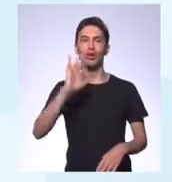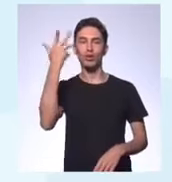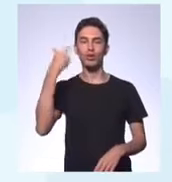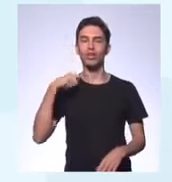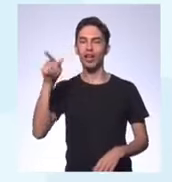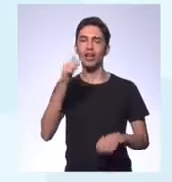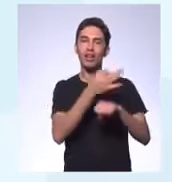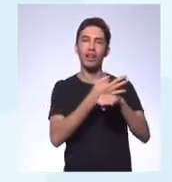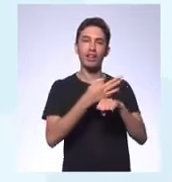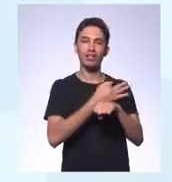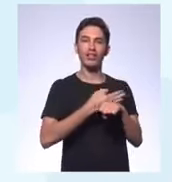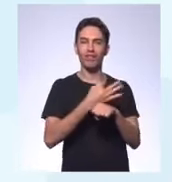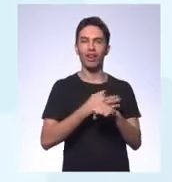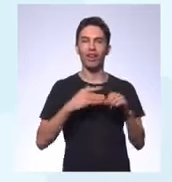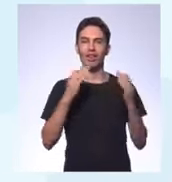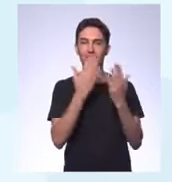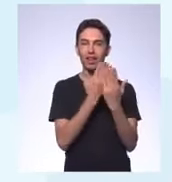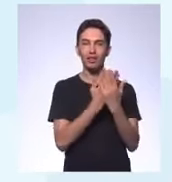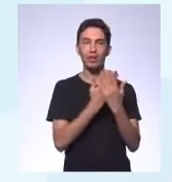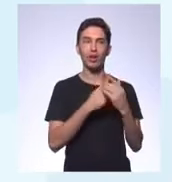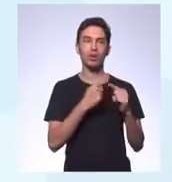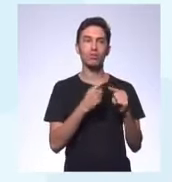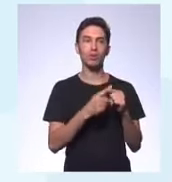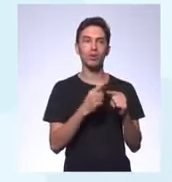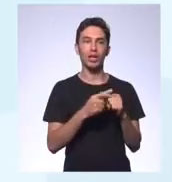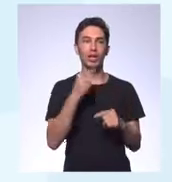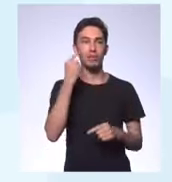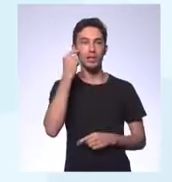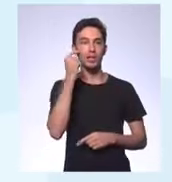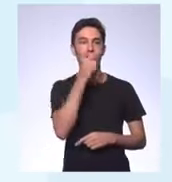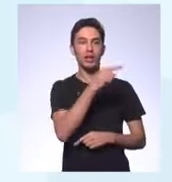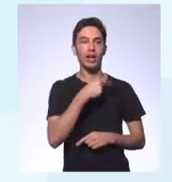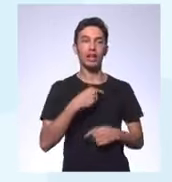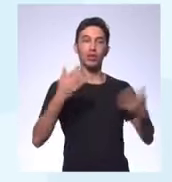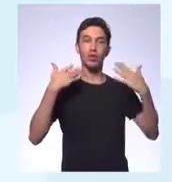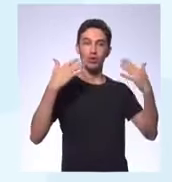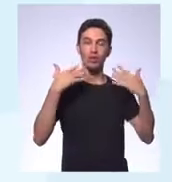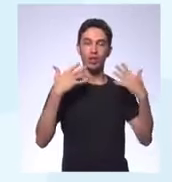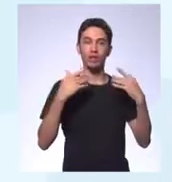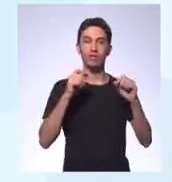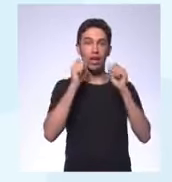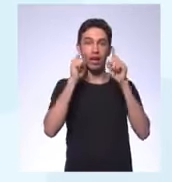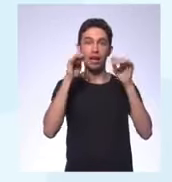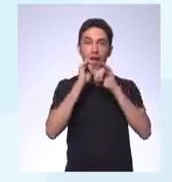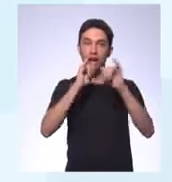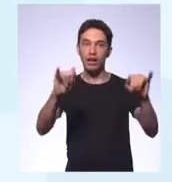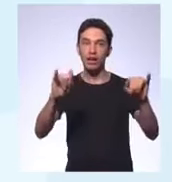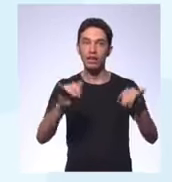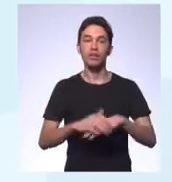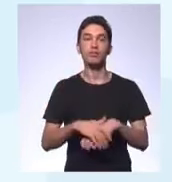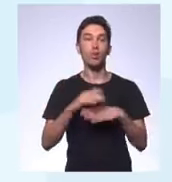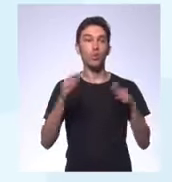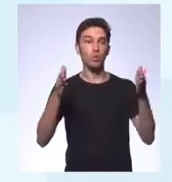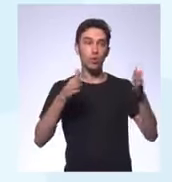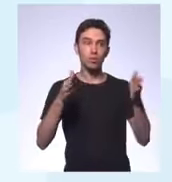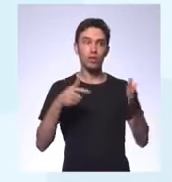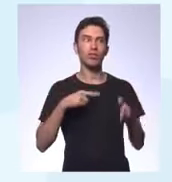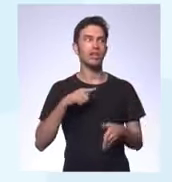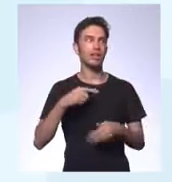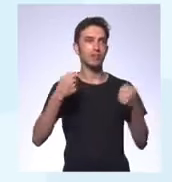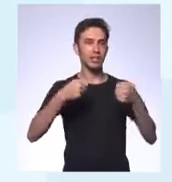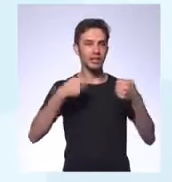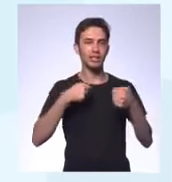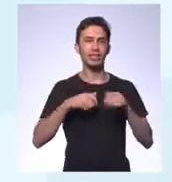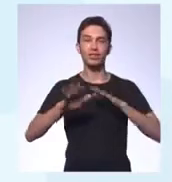alerta. Depois do verão, tem vírgula, tá, gente? E alerta. O momento ainda exige cuidados. Não